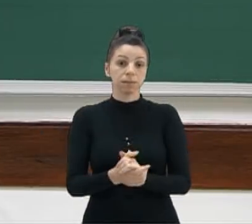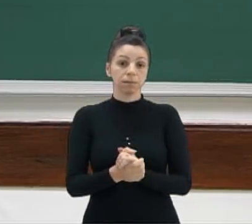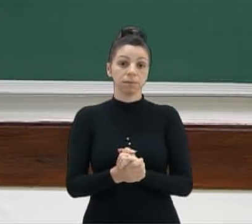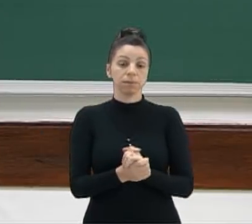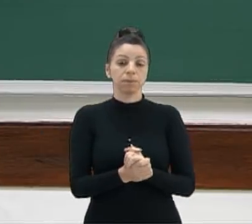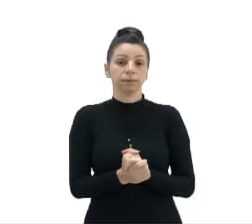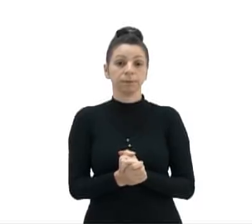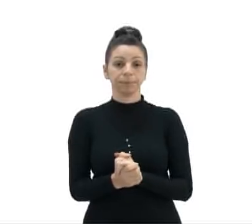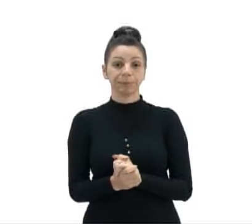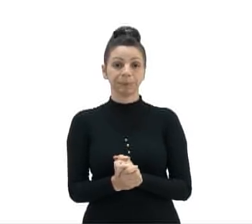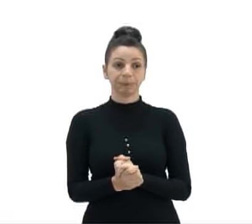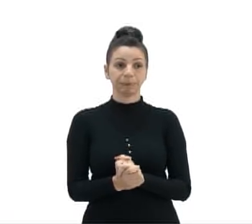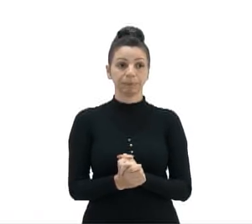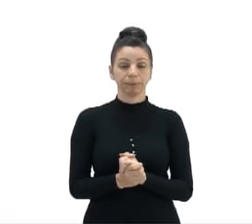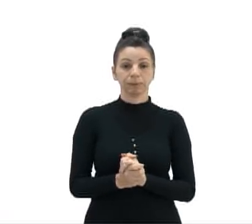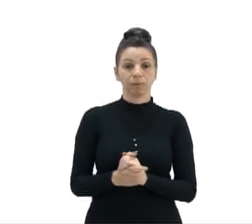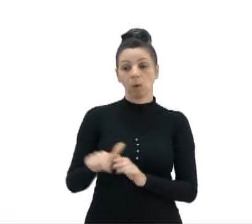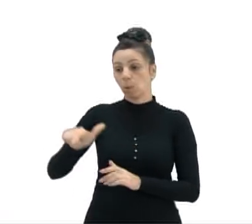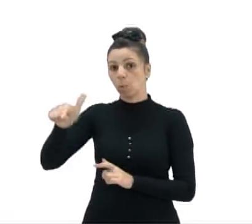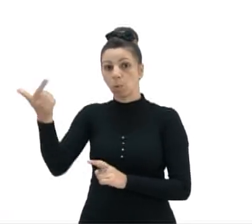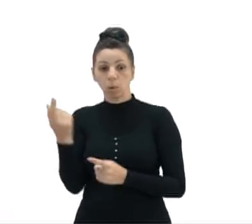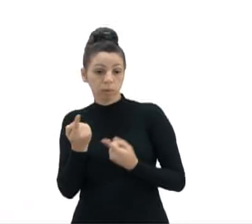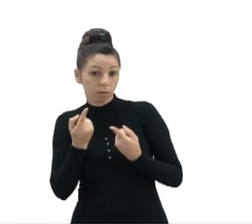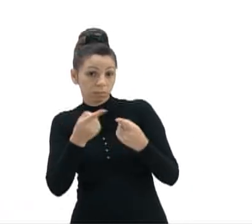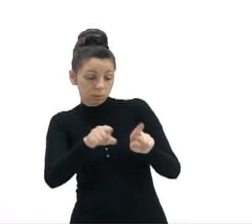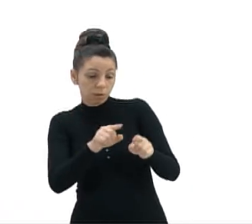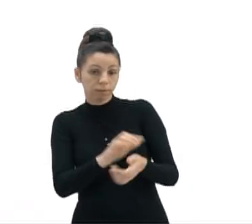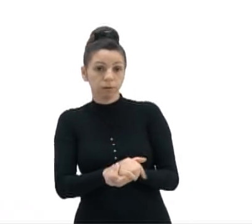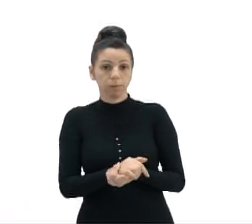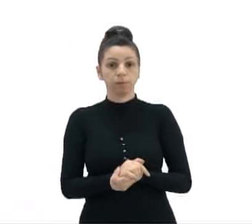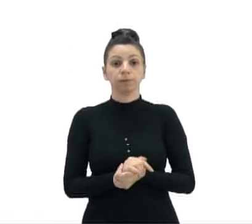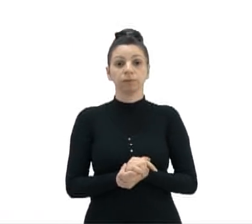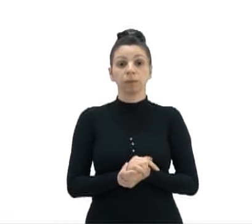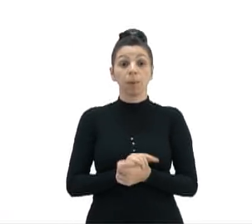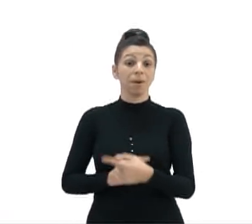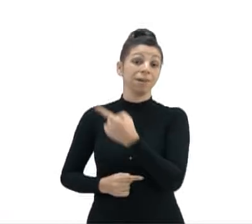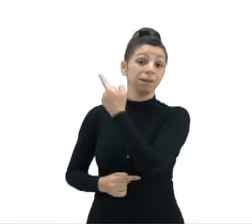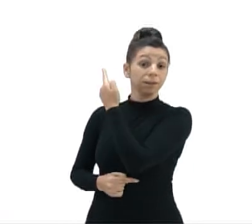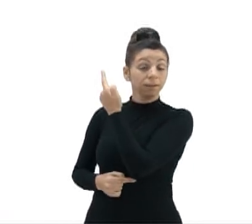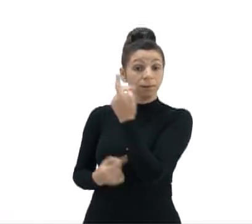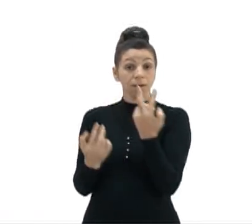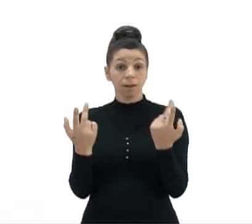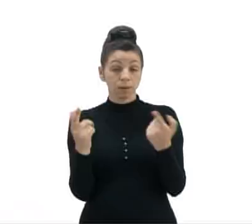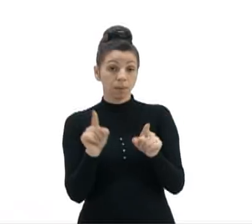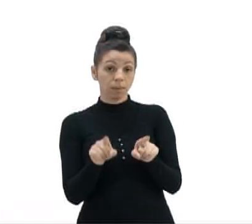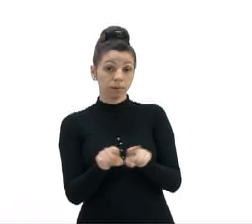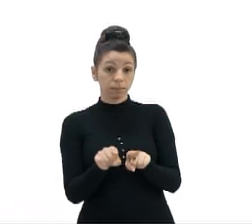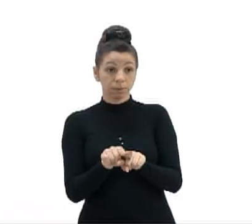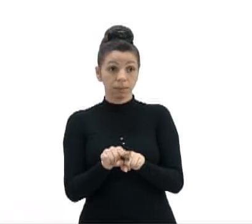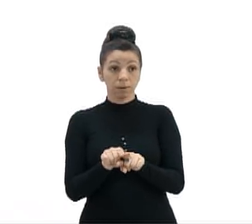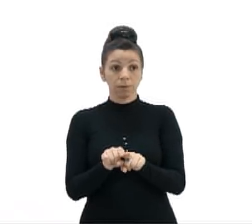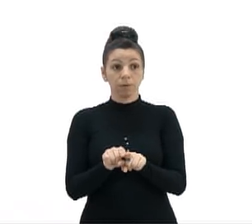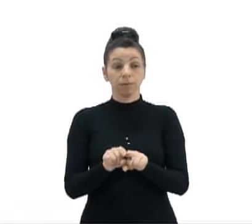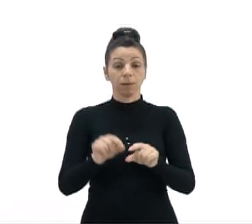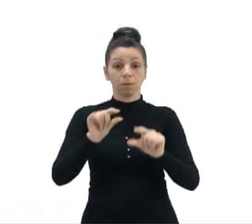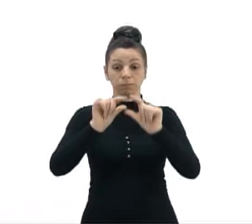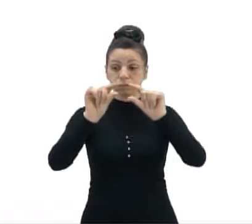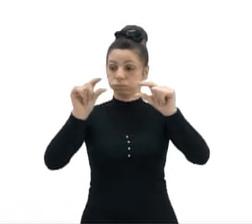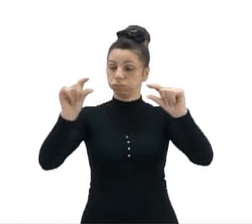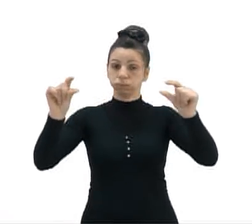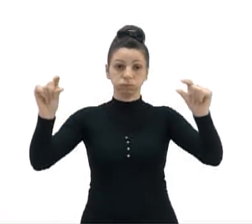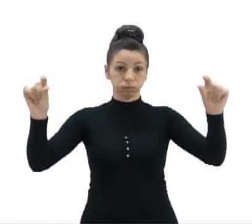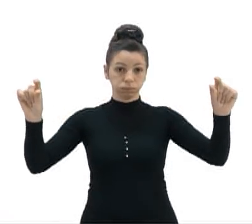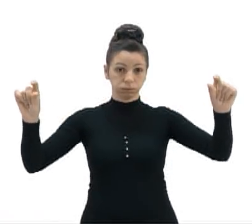Outro desafio, resolva outra adição. É a mesma coisa, gente, só que aqui ele está um pouquinho mais enfeitado porque ele tem um pouquinho mais